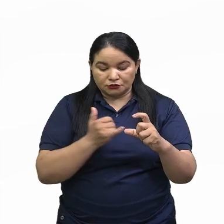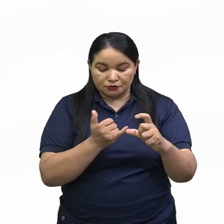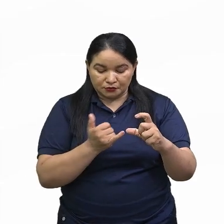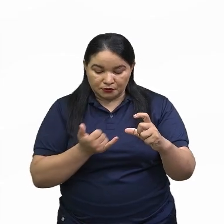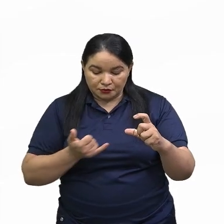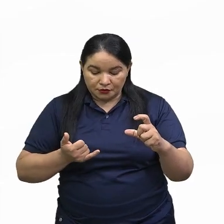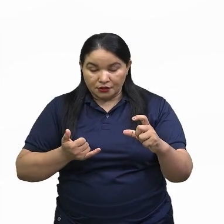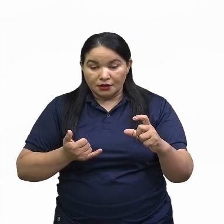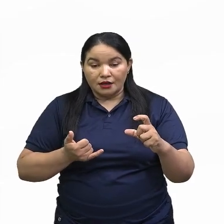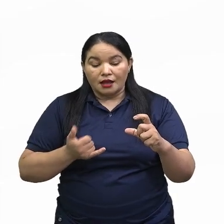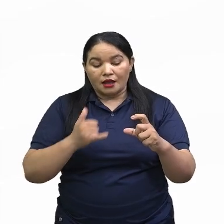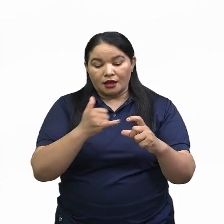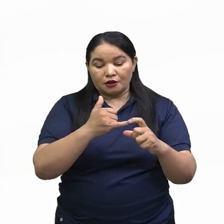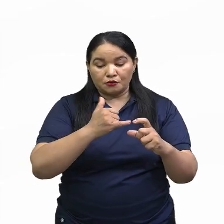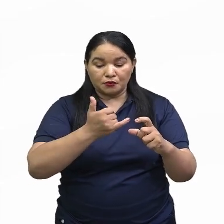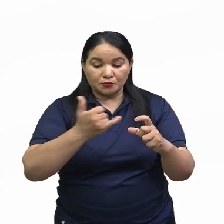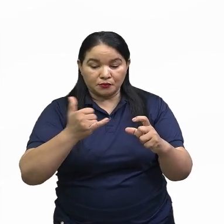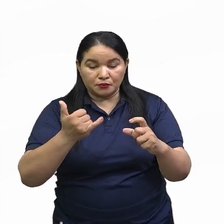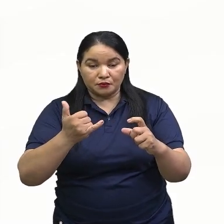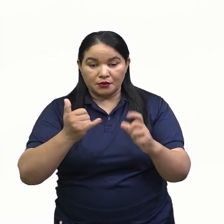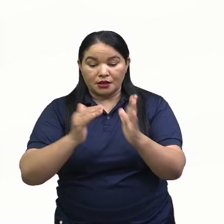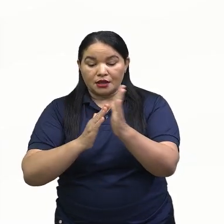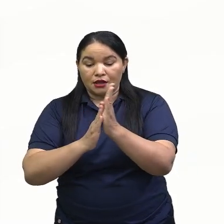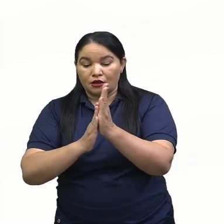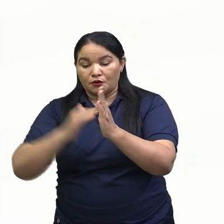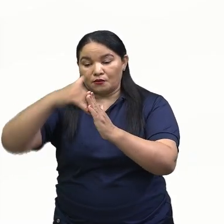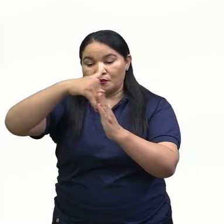a chave,